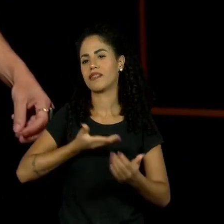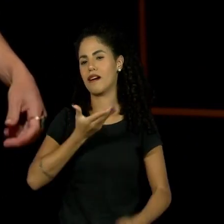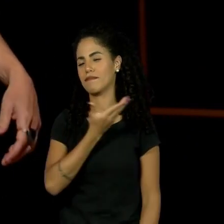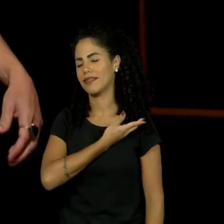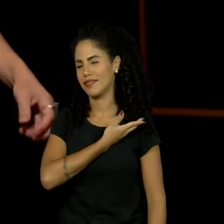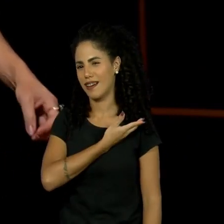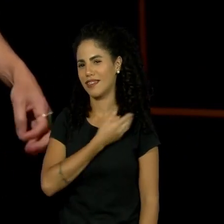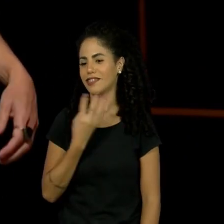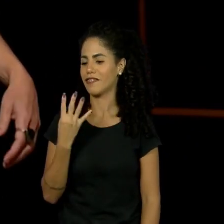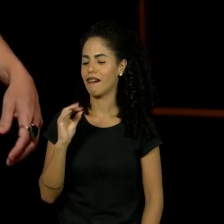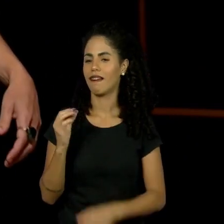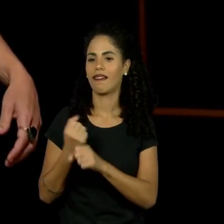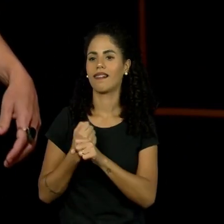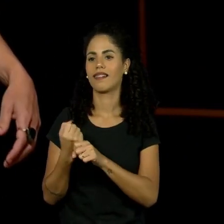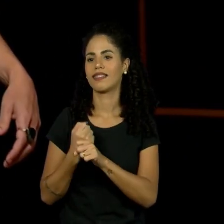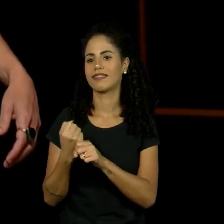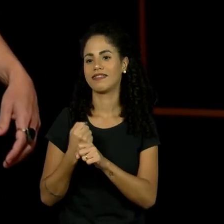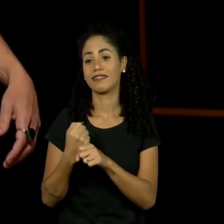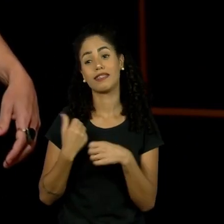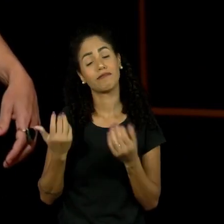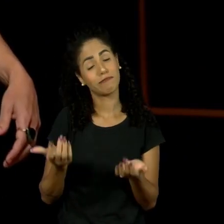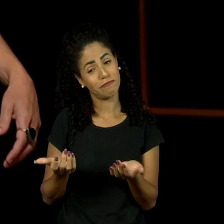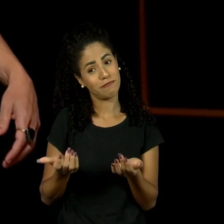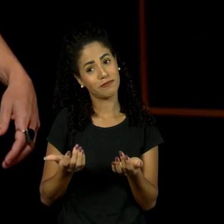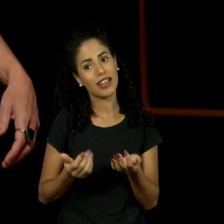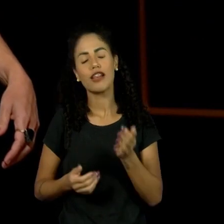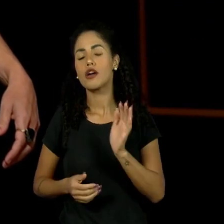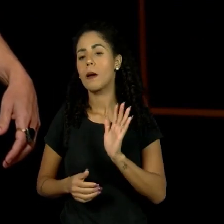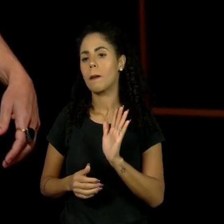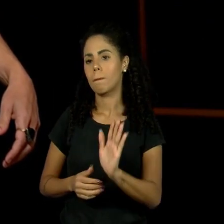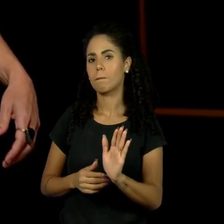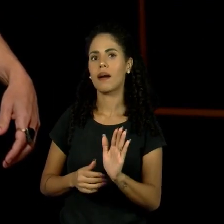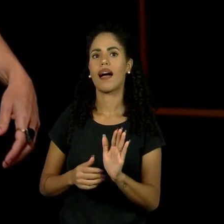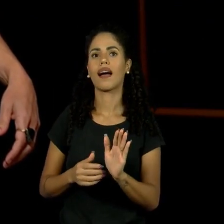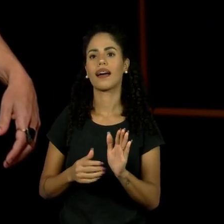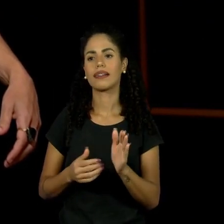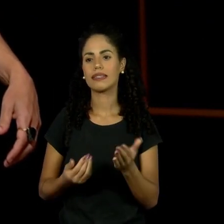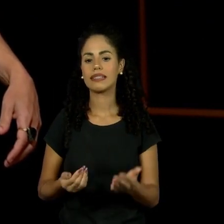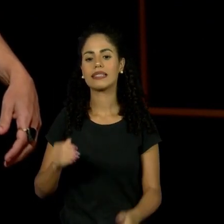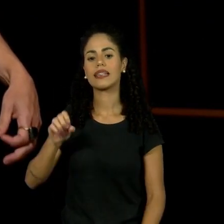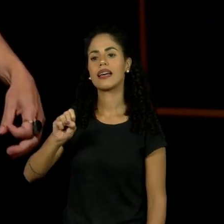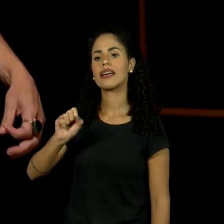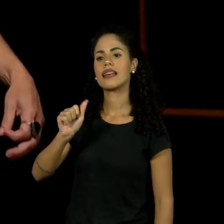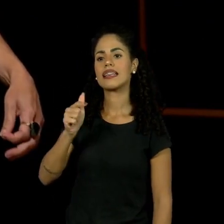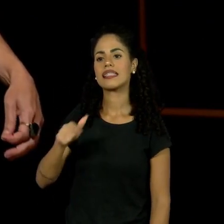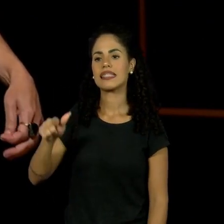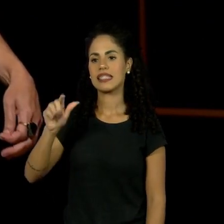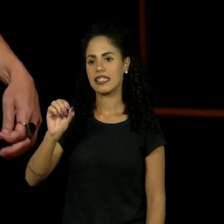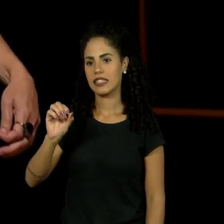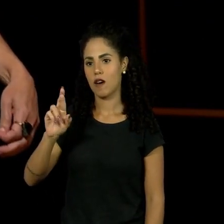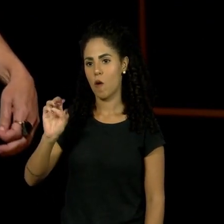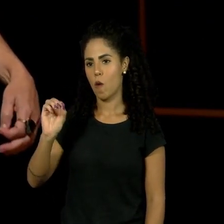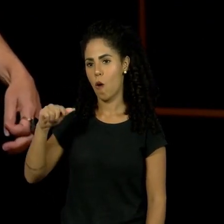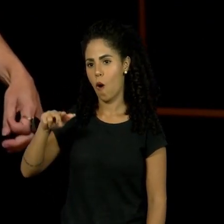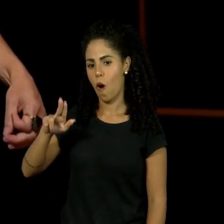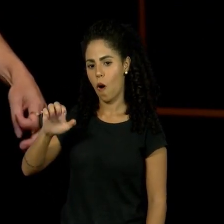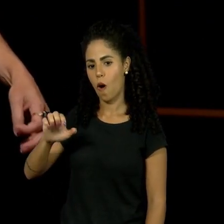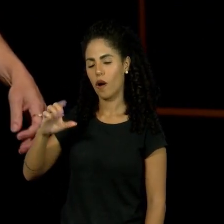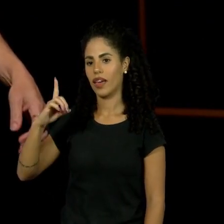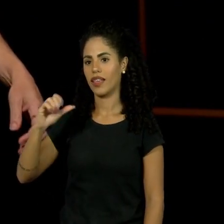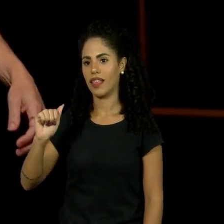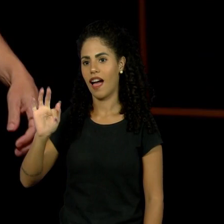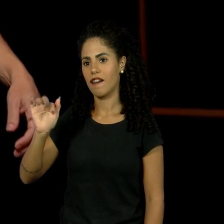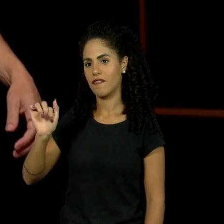né? De 40 anos, vamos combinar, né? Mas São Roque o nome da cidade é São Roque da